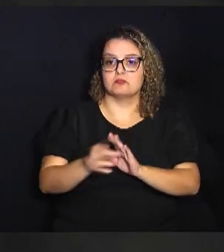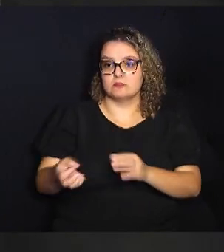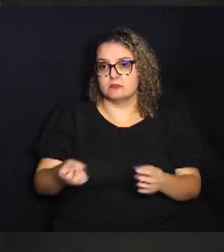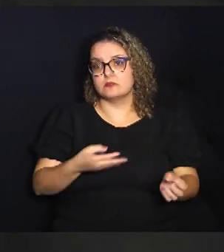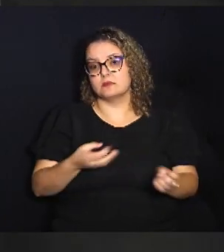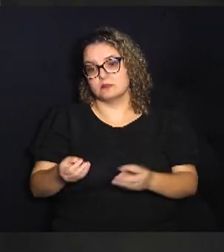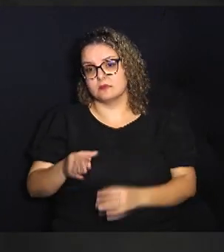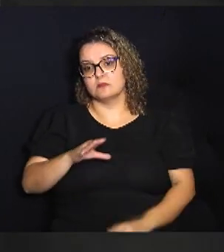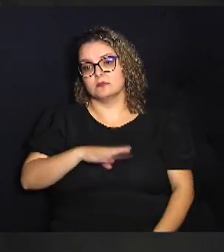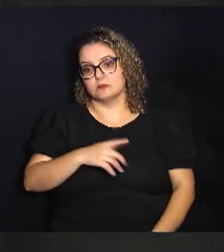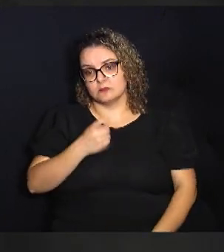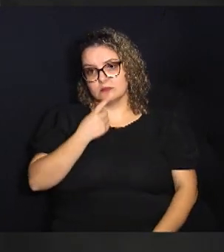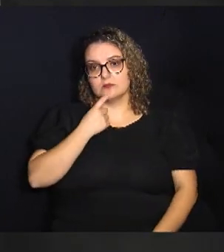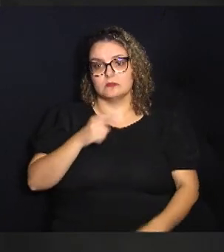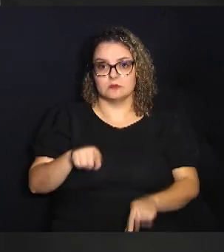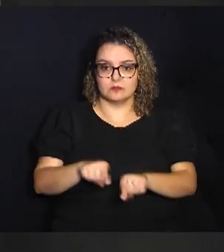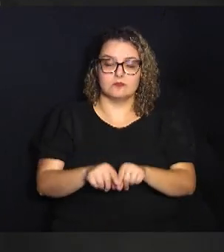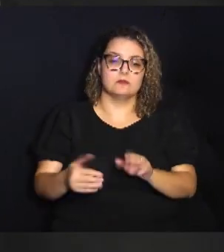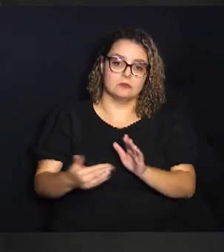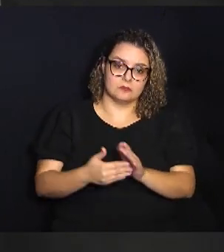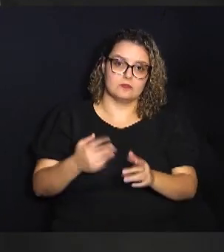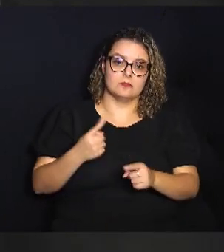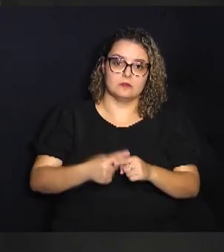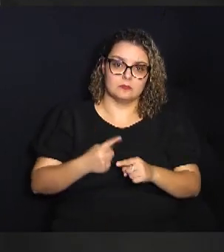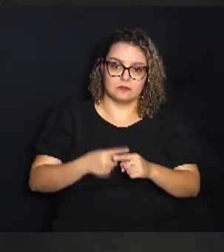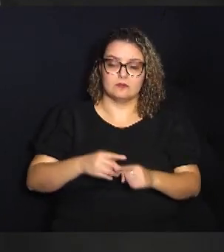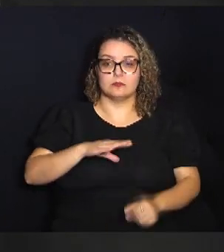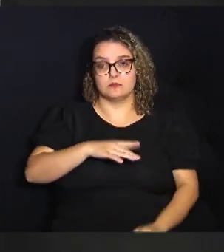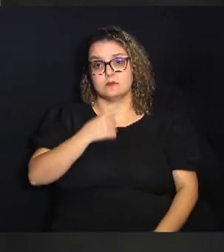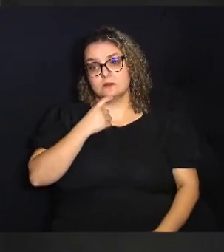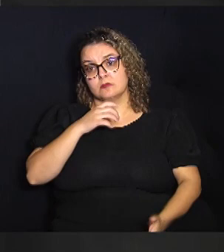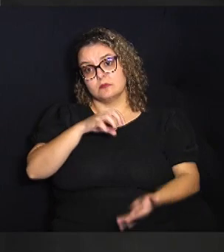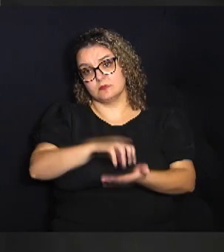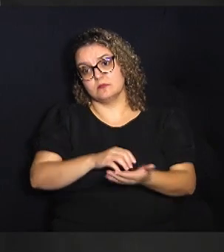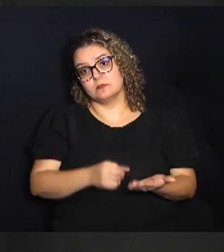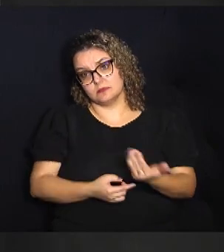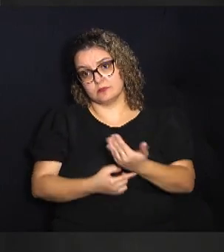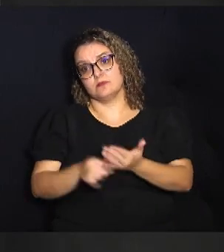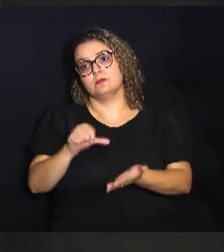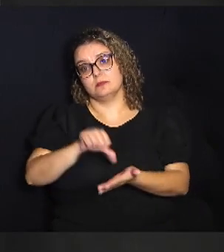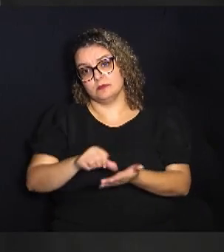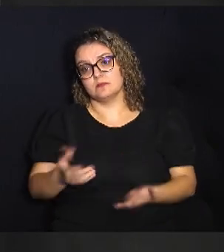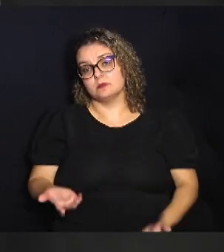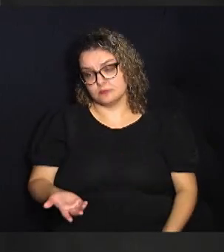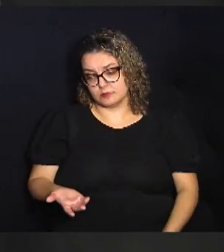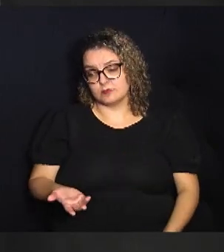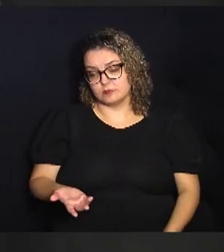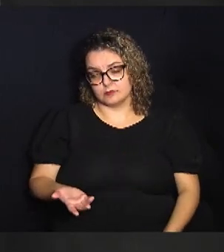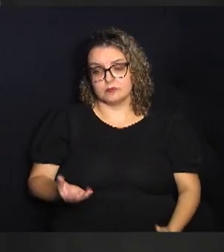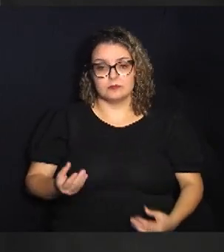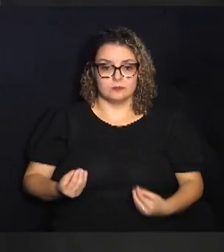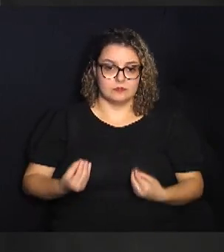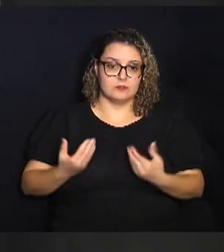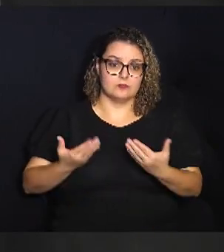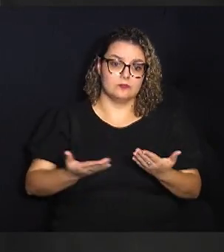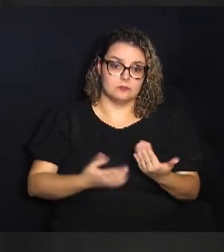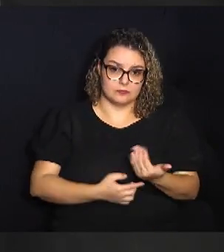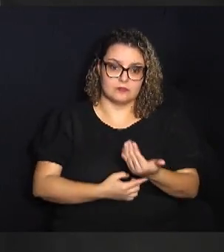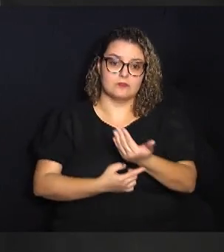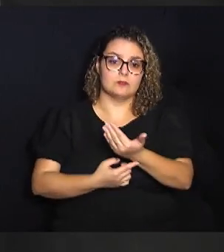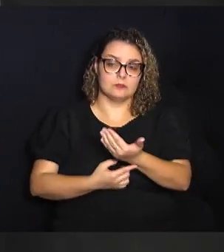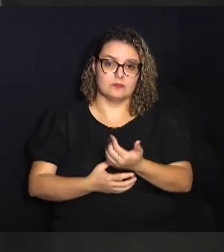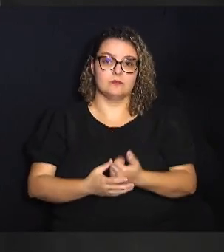aqui para o município de Campinas, até porque Campinas hoje é o centro polo tecnológico, né? Sim. Então, oferecer a